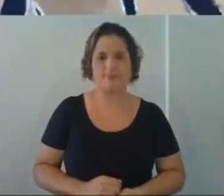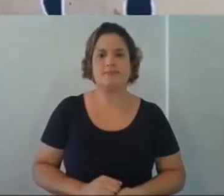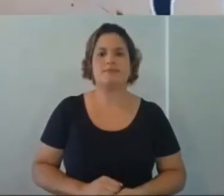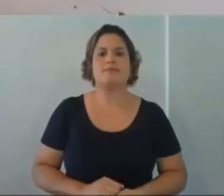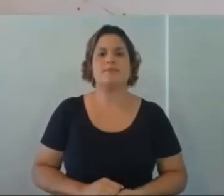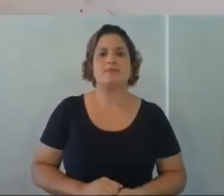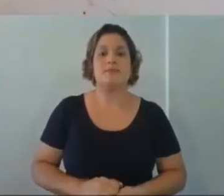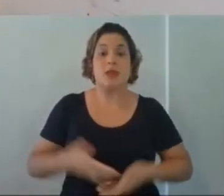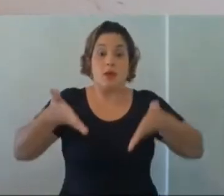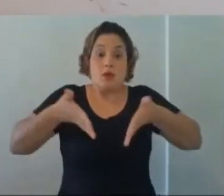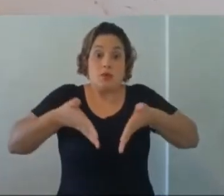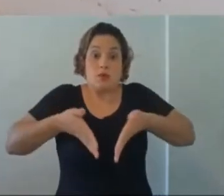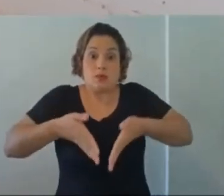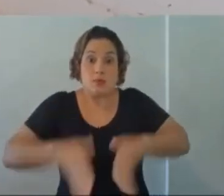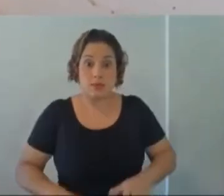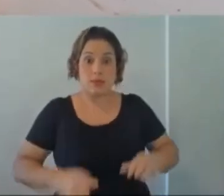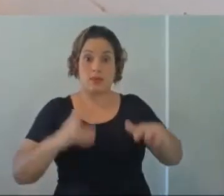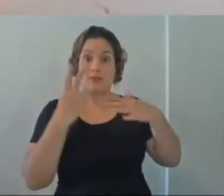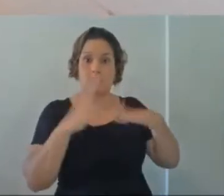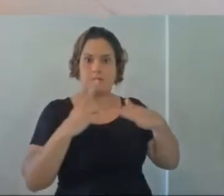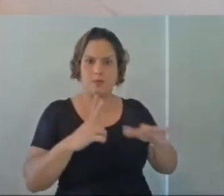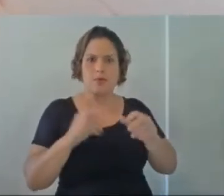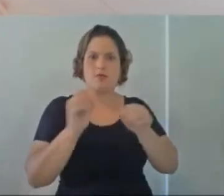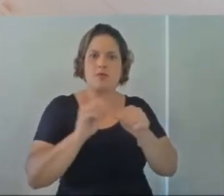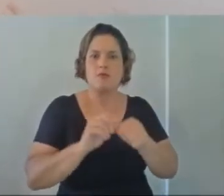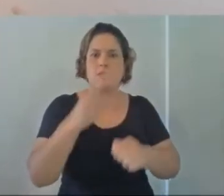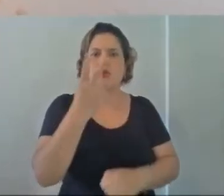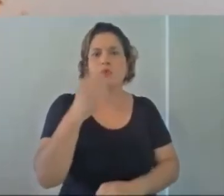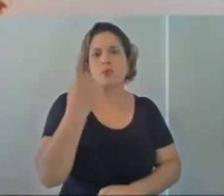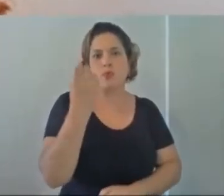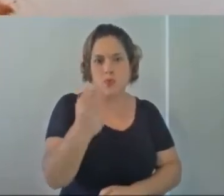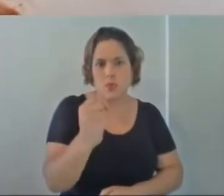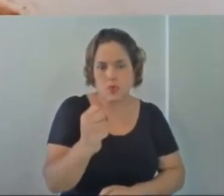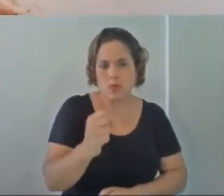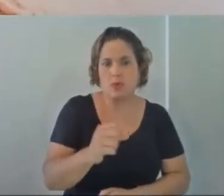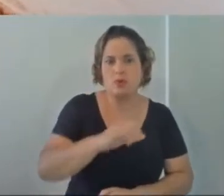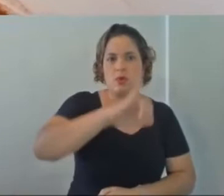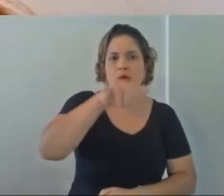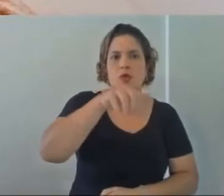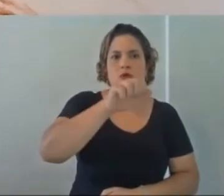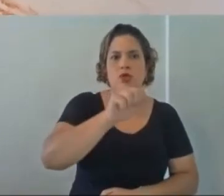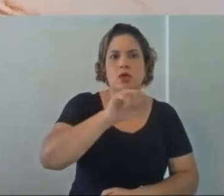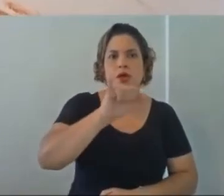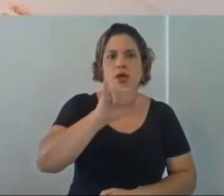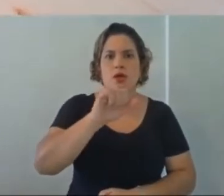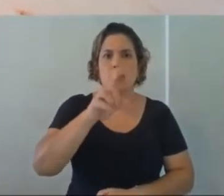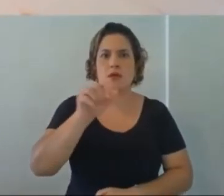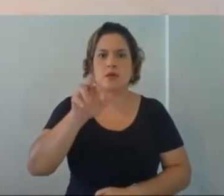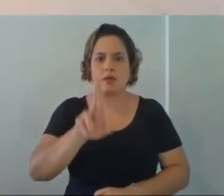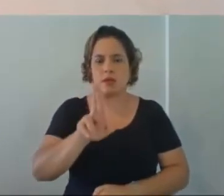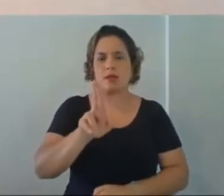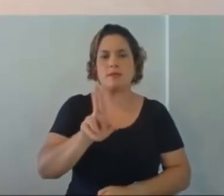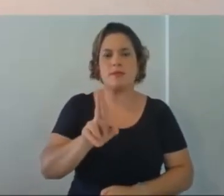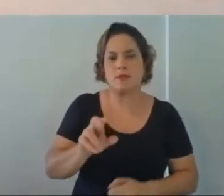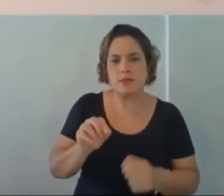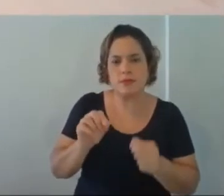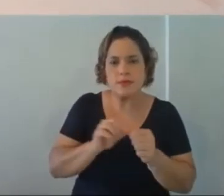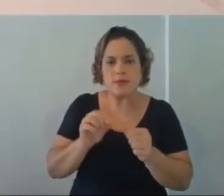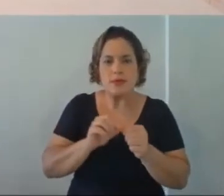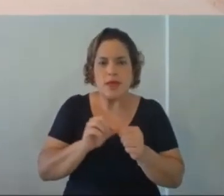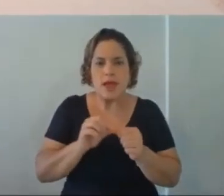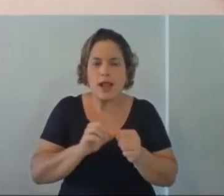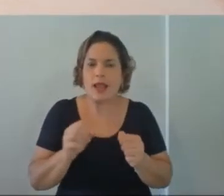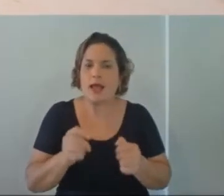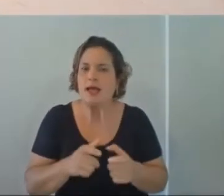O Parto de Macunaíma é uma obra de 2018, né, de Jaider Eisbel, e que ela é fundante, portanto